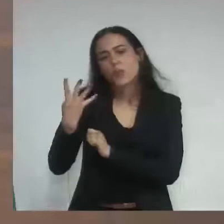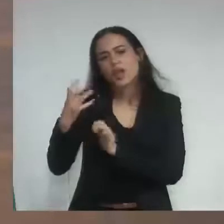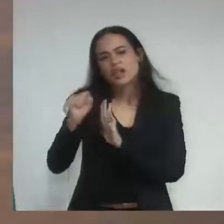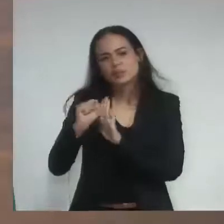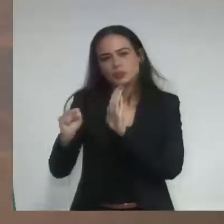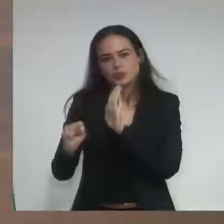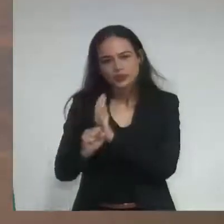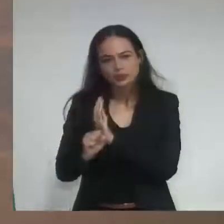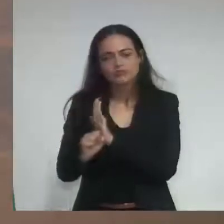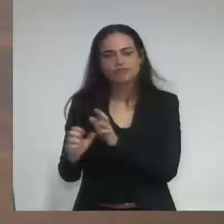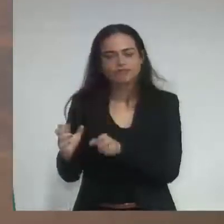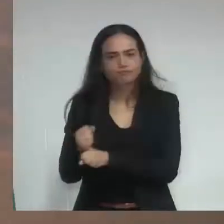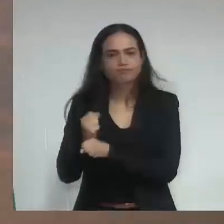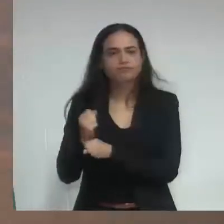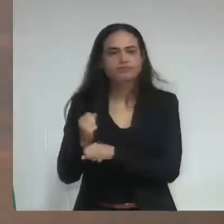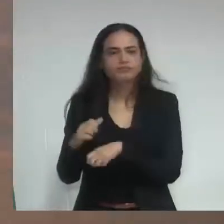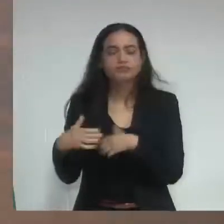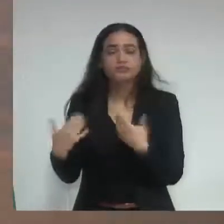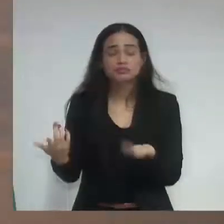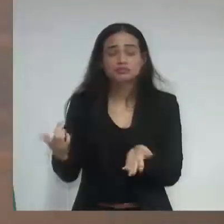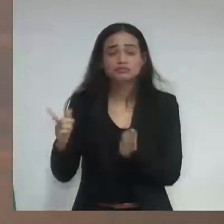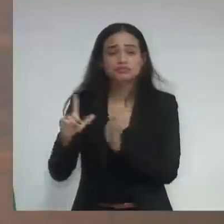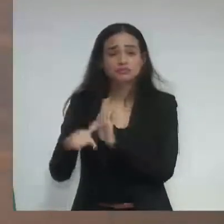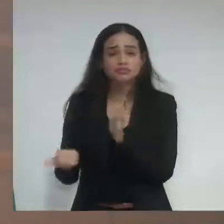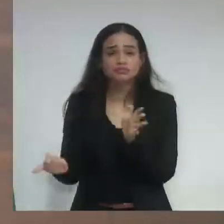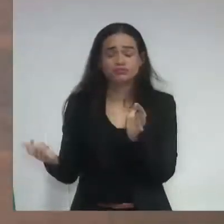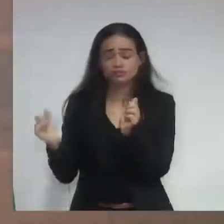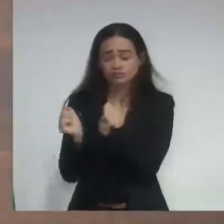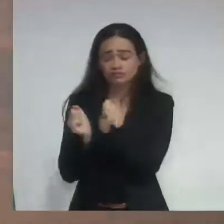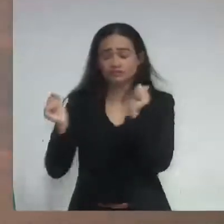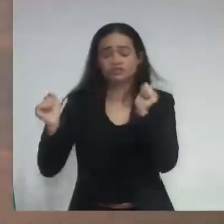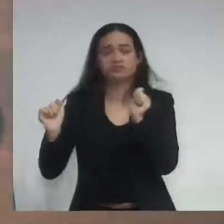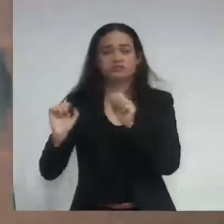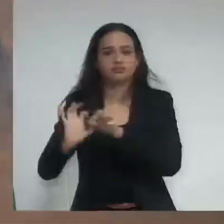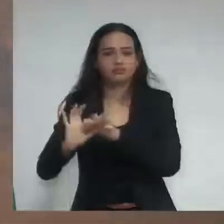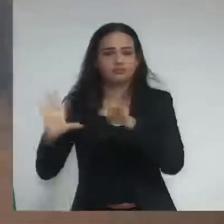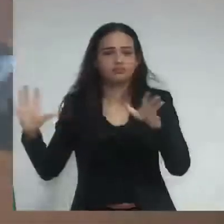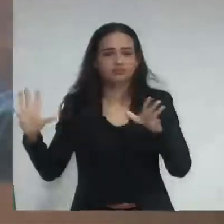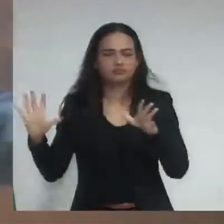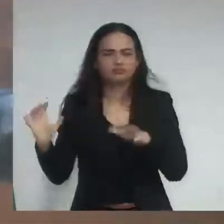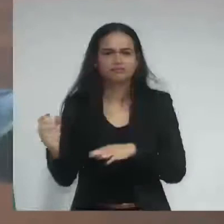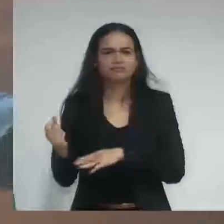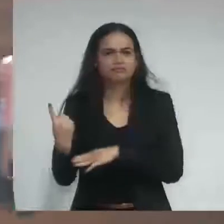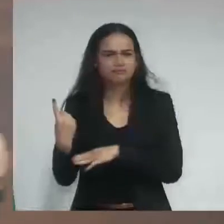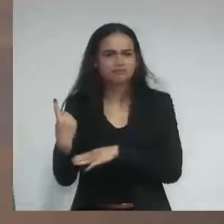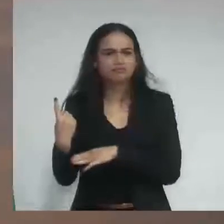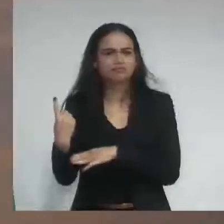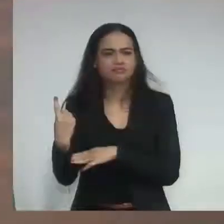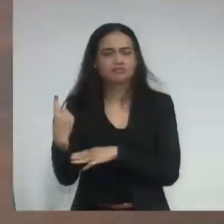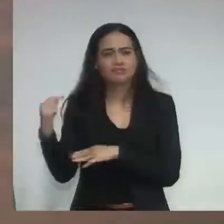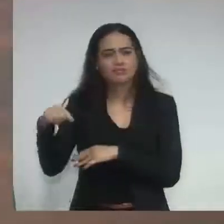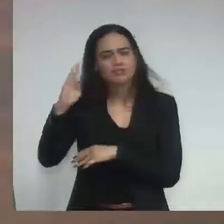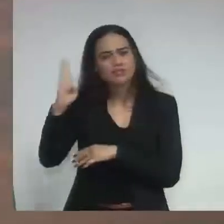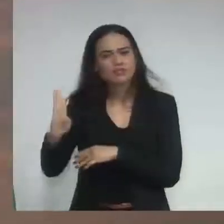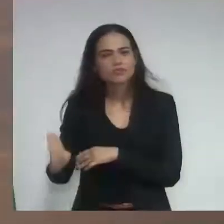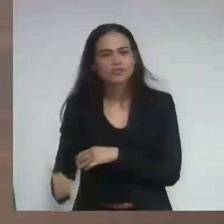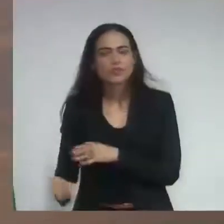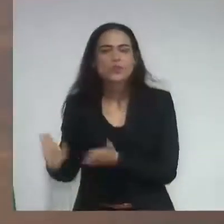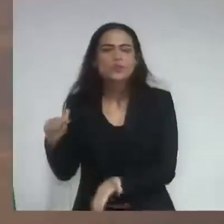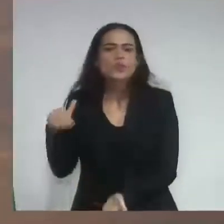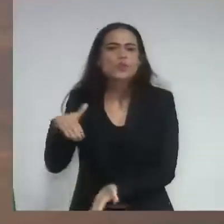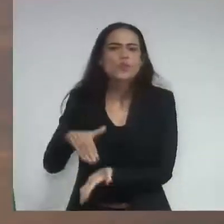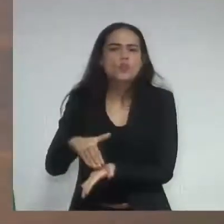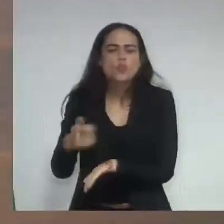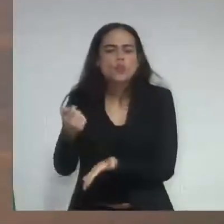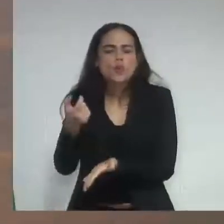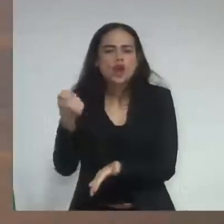Foram libertos de uma forma equivocada, muito pior do que aconteceu em qualquer canto do mundo. Nós fomos nas últimas